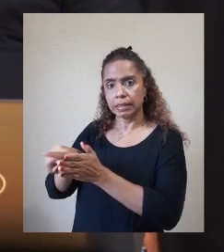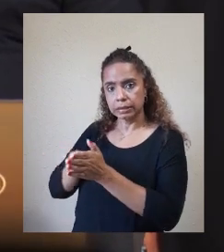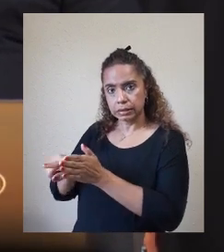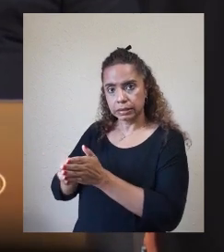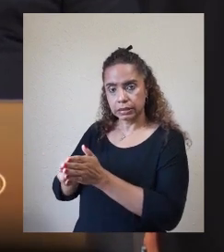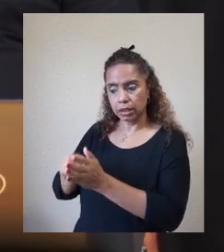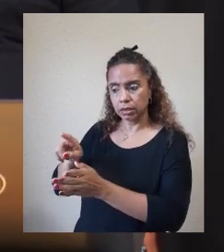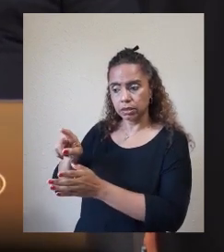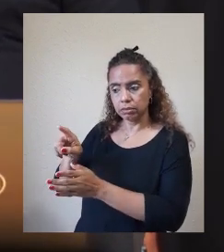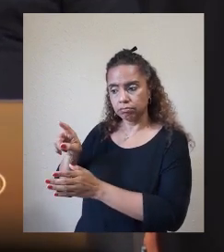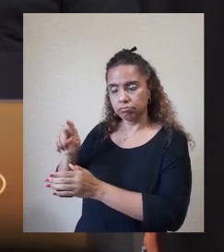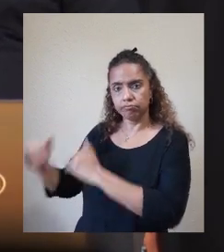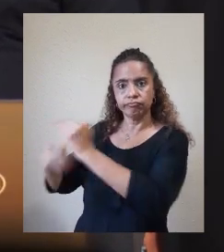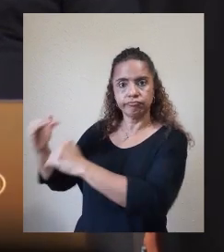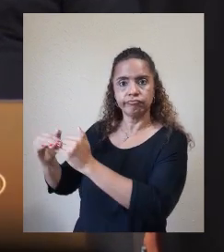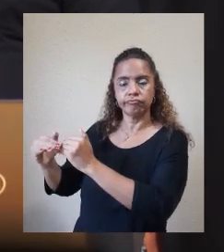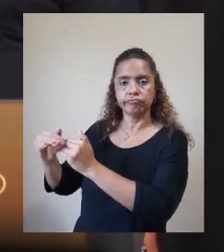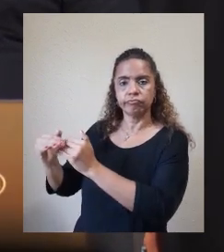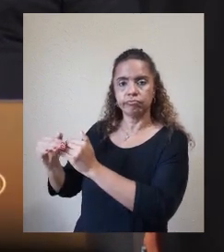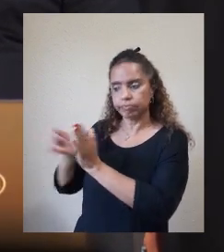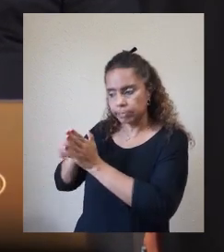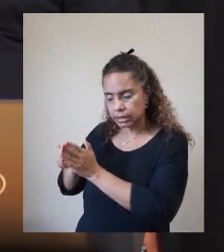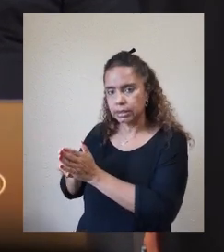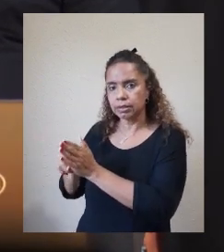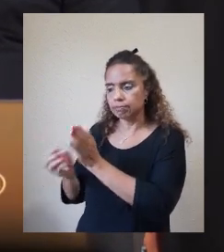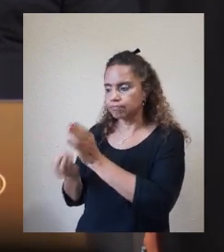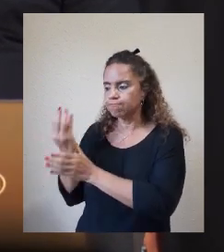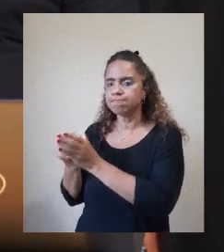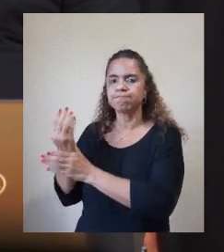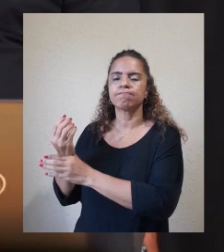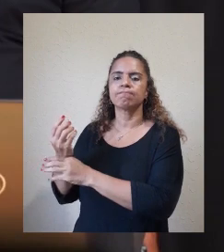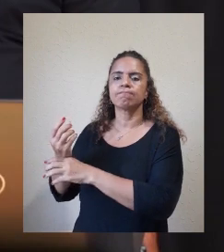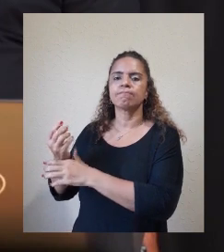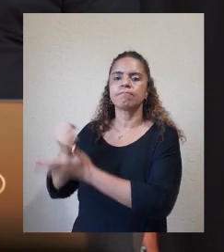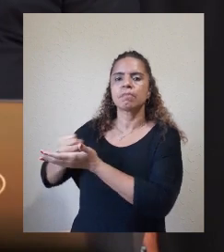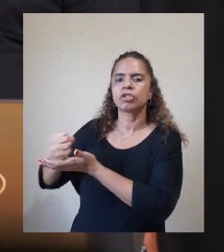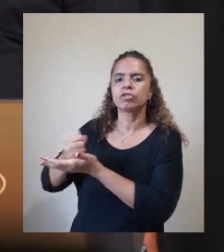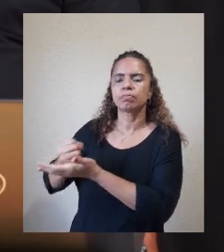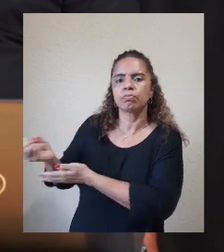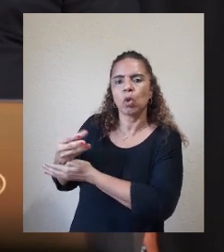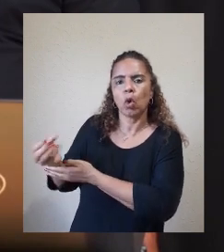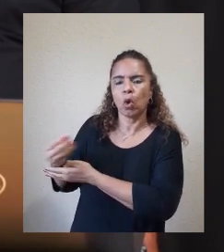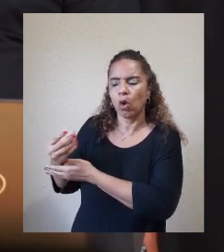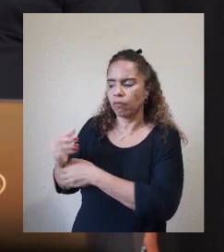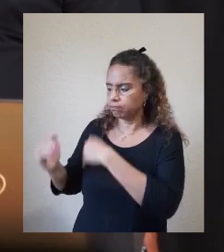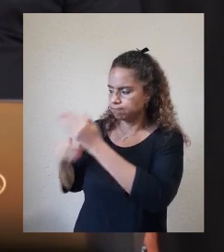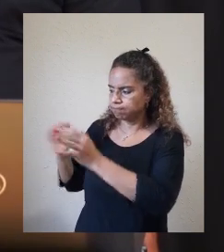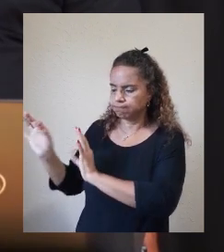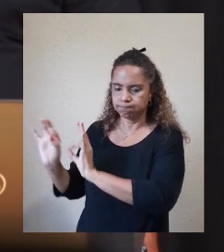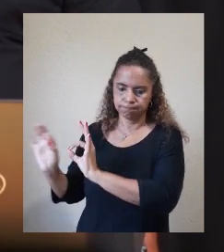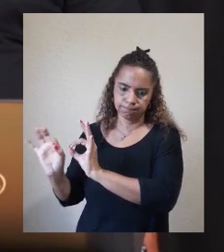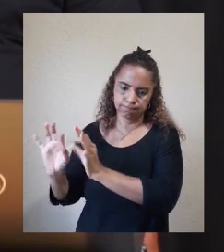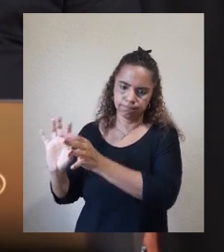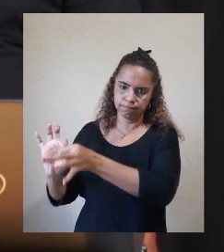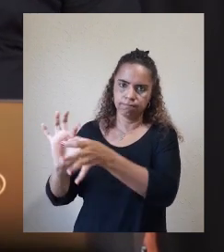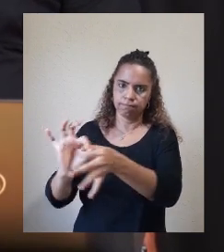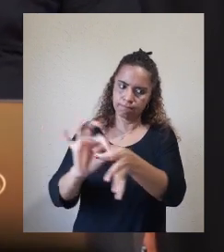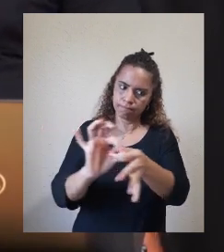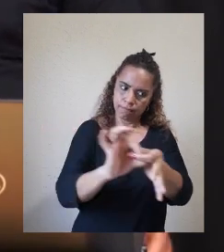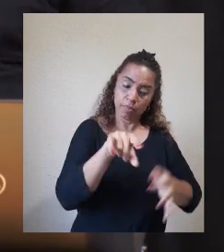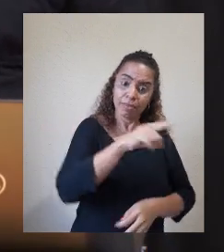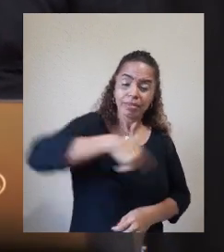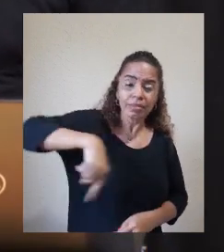de medicamentos imunobiológicos diversos, que que são super importantes. Então, por